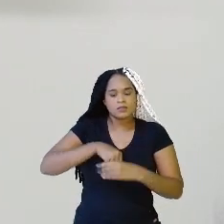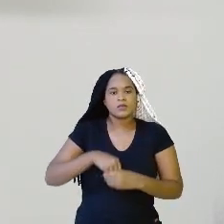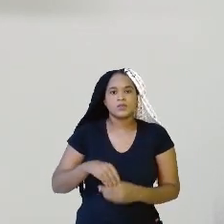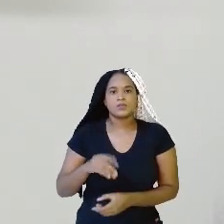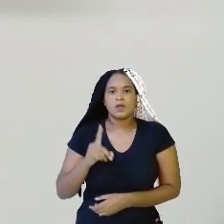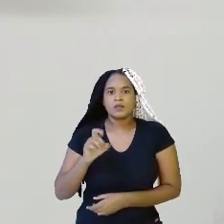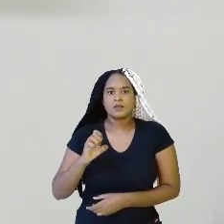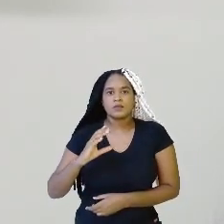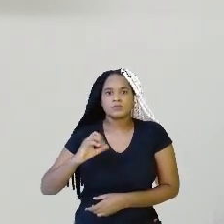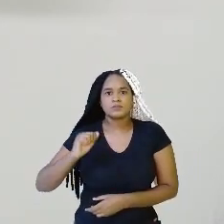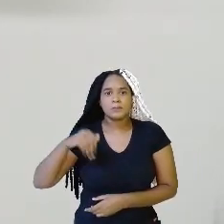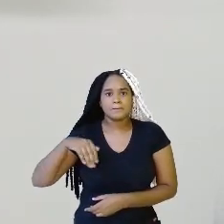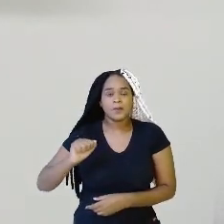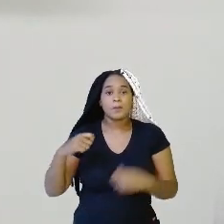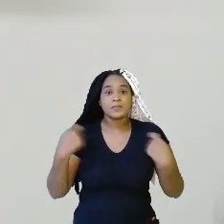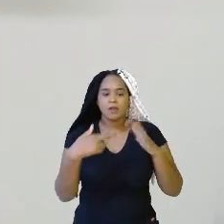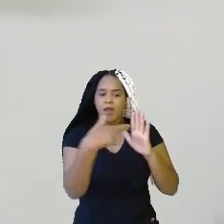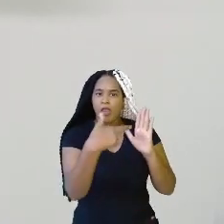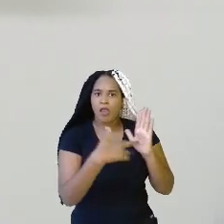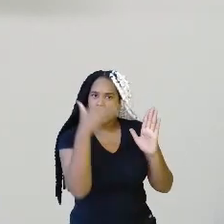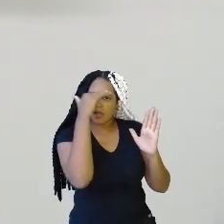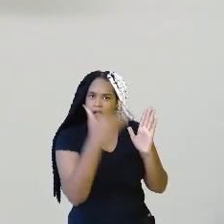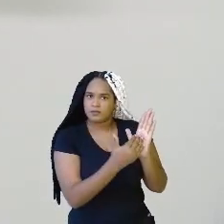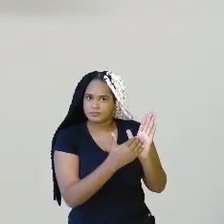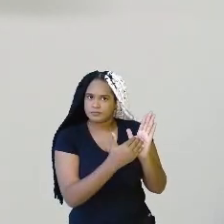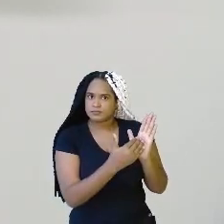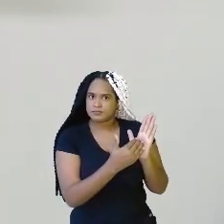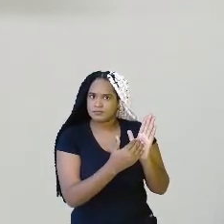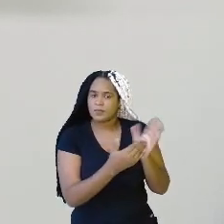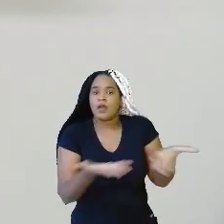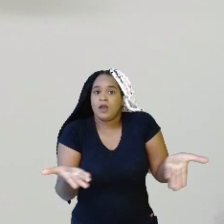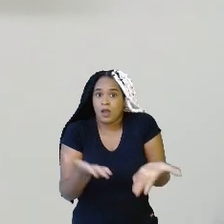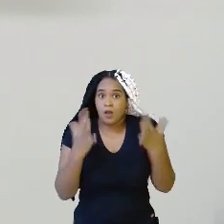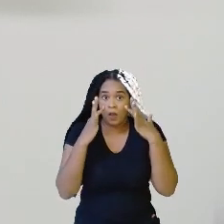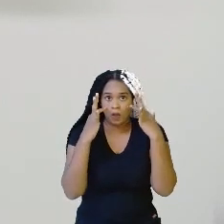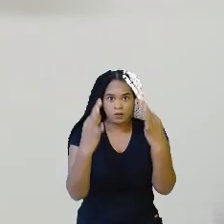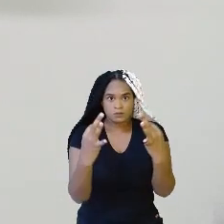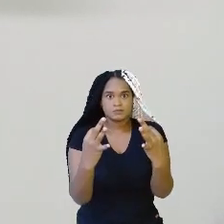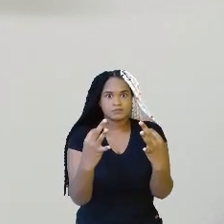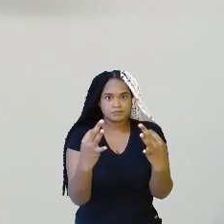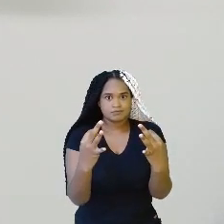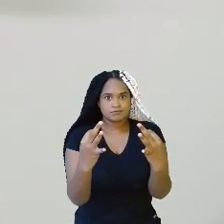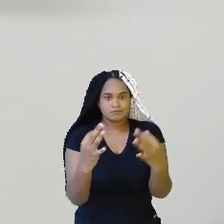deve respeitar algumas condições. Eu preciso que você fique atento agora.